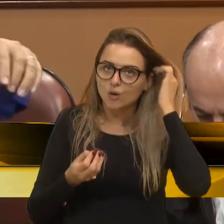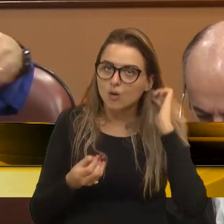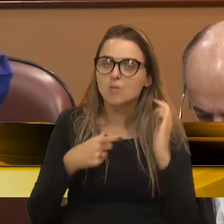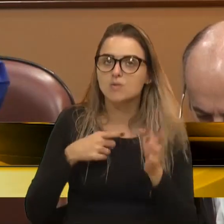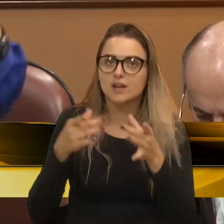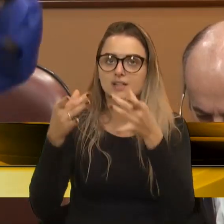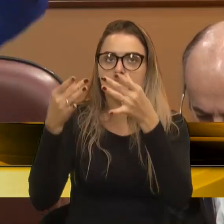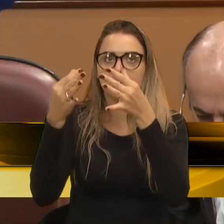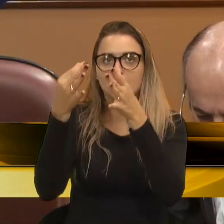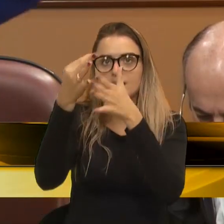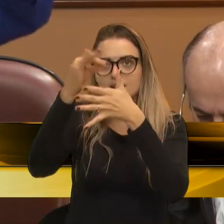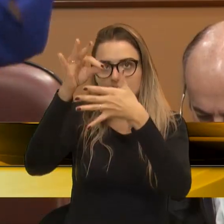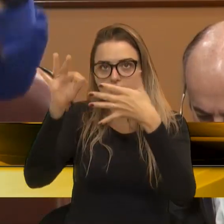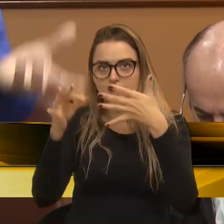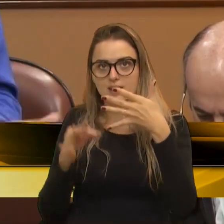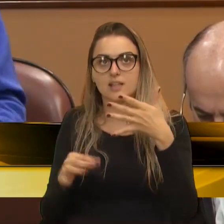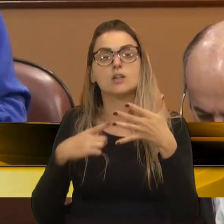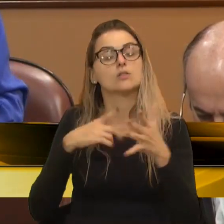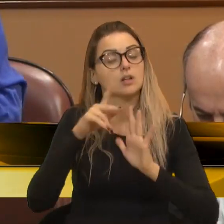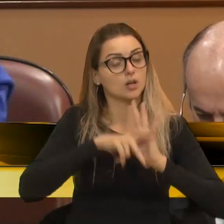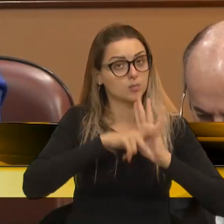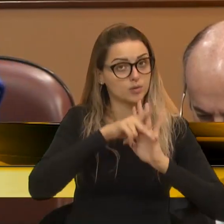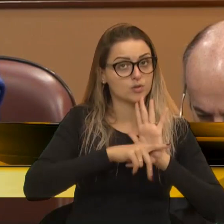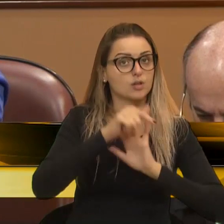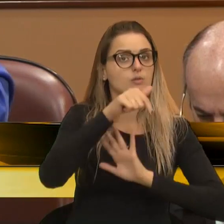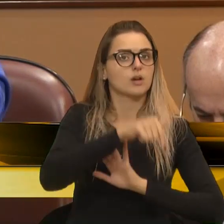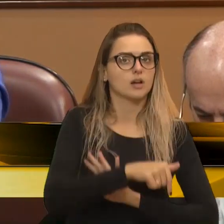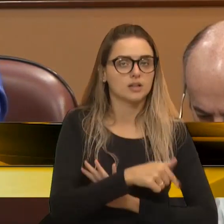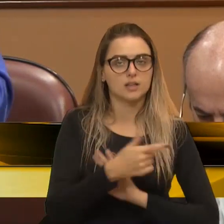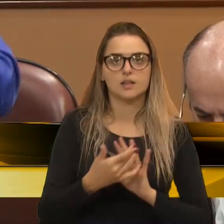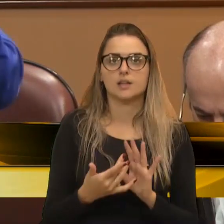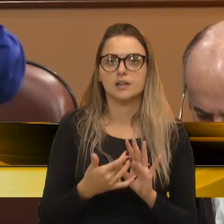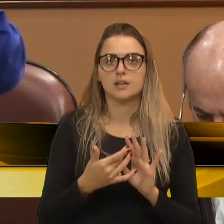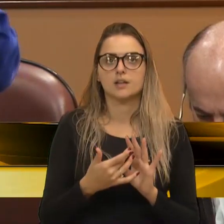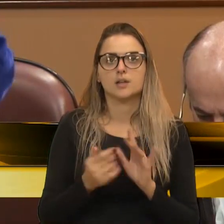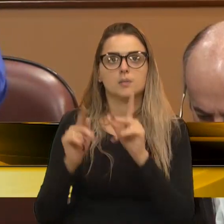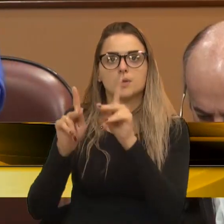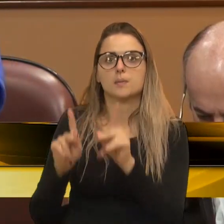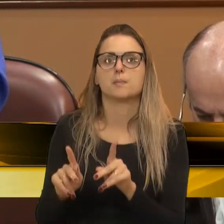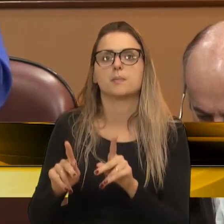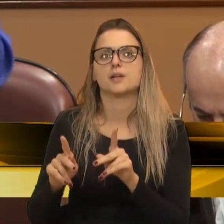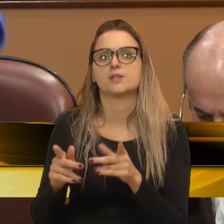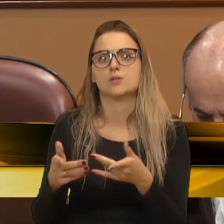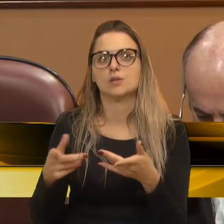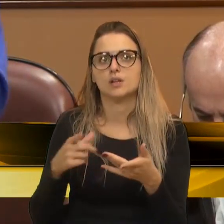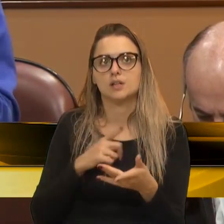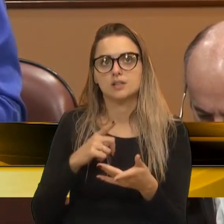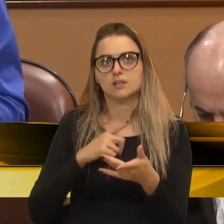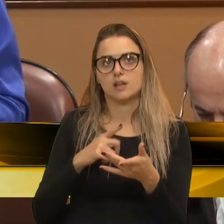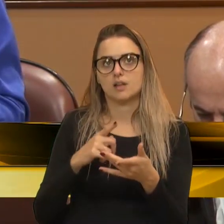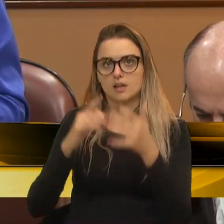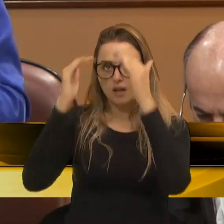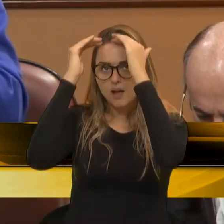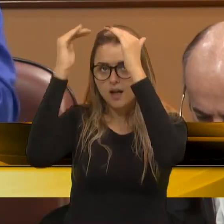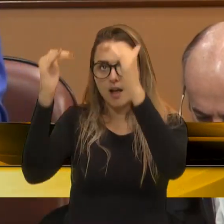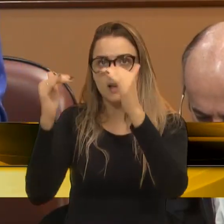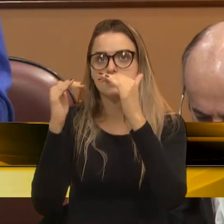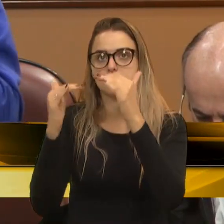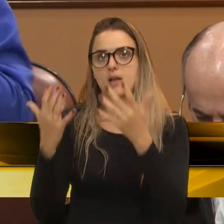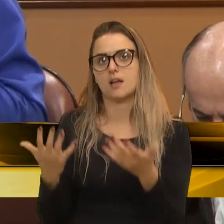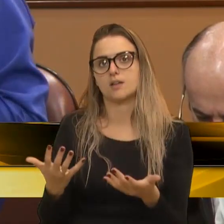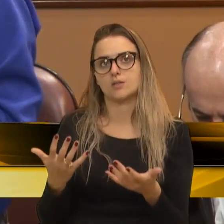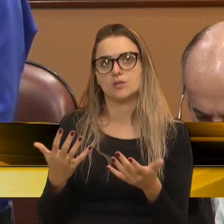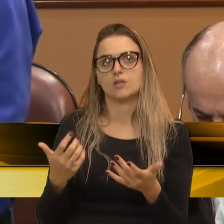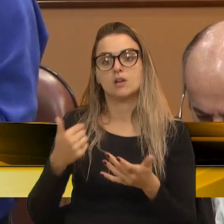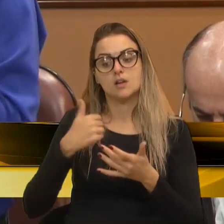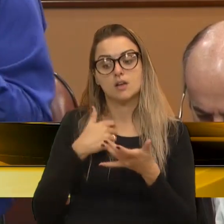critérios? Eu tenho um projeto aqui dentro, tramitando em cima disso, para que essa pessoa, no mínimo, tenha respeito de estar ali.